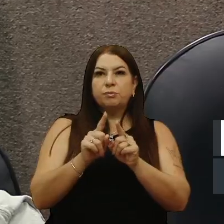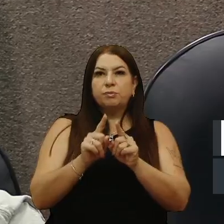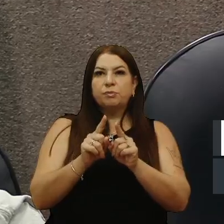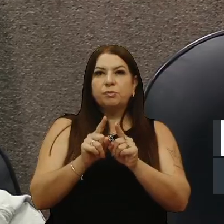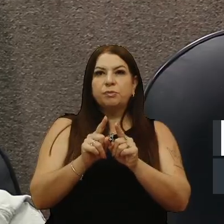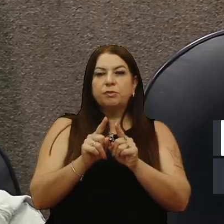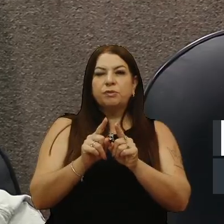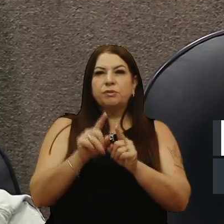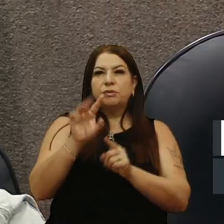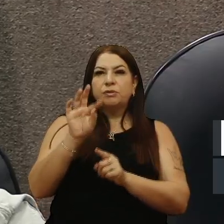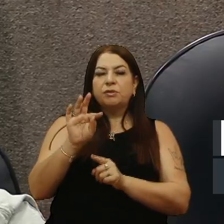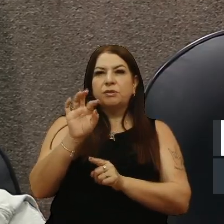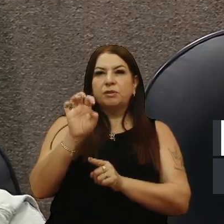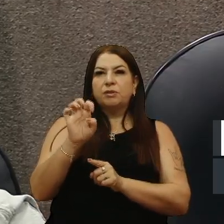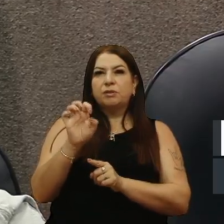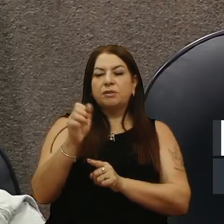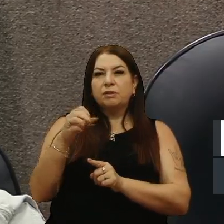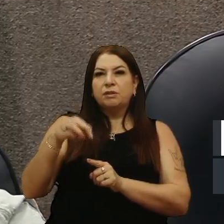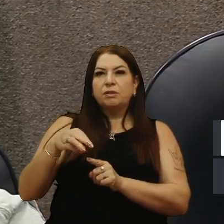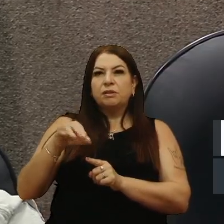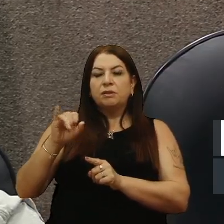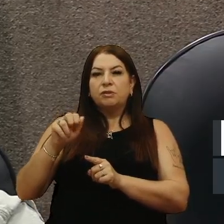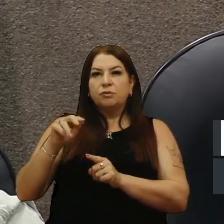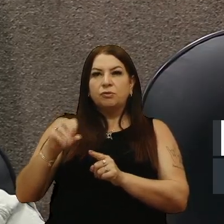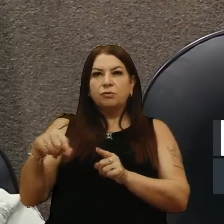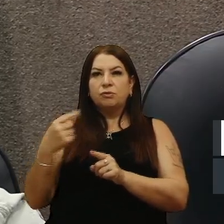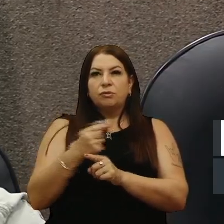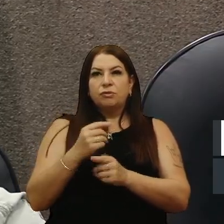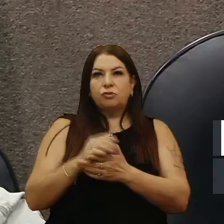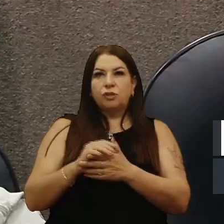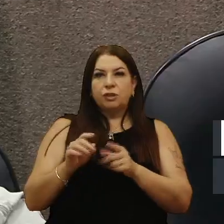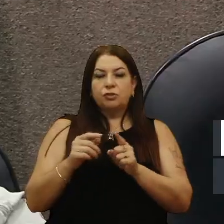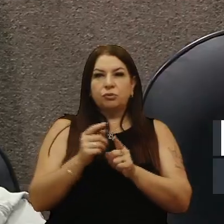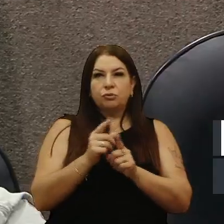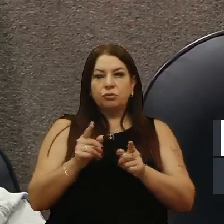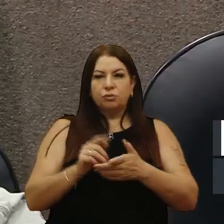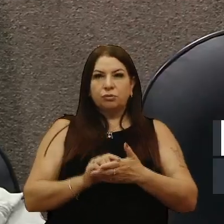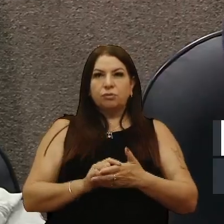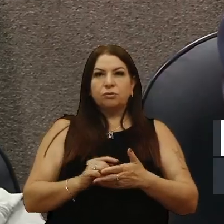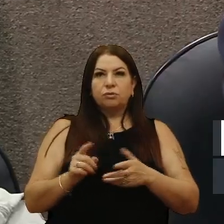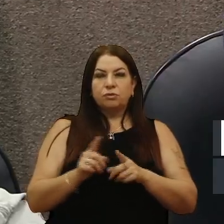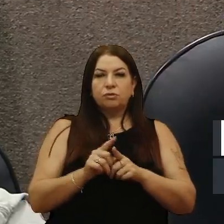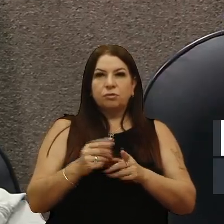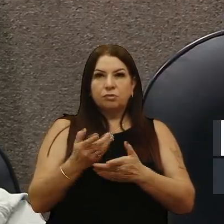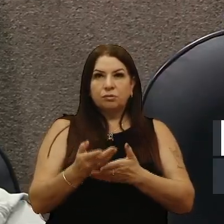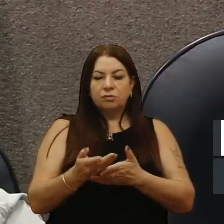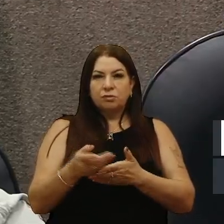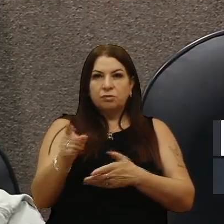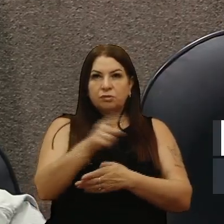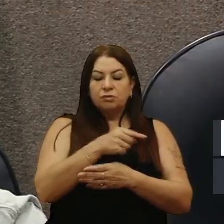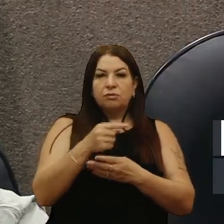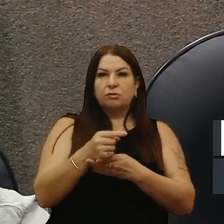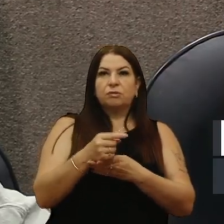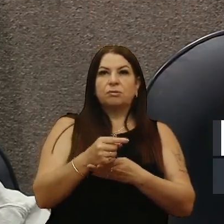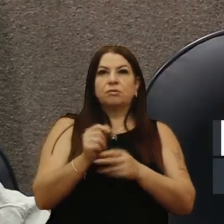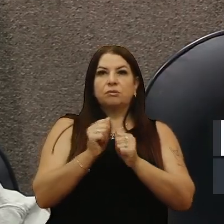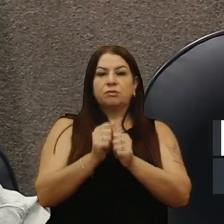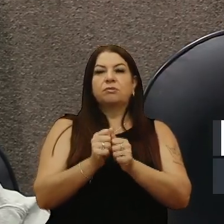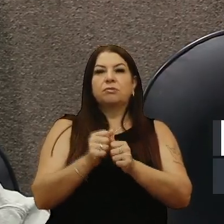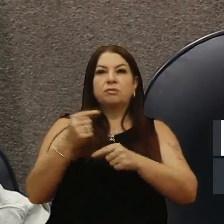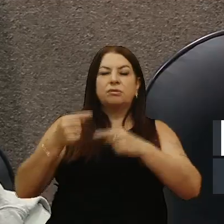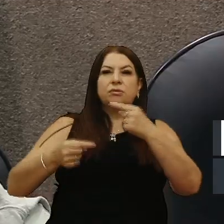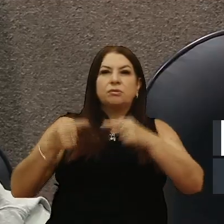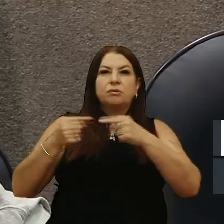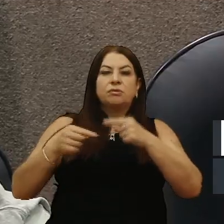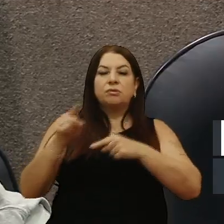ajunto, né, para falar a respeito do autismo, uma demanda que a gente precisa discutir